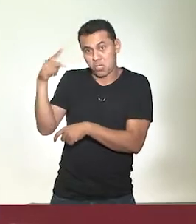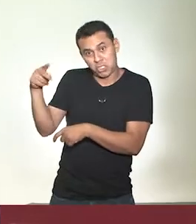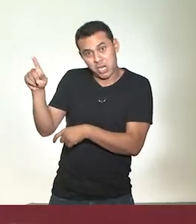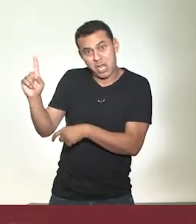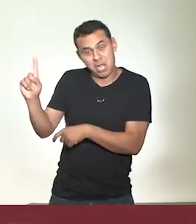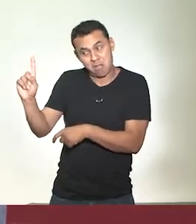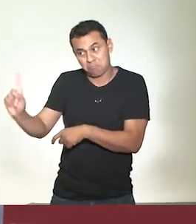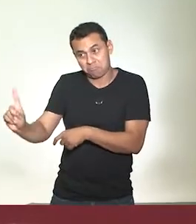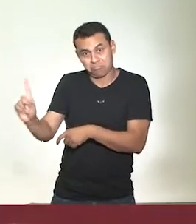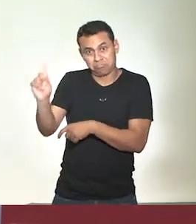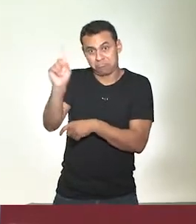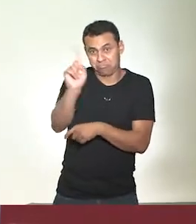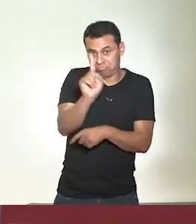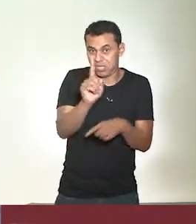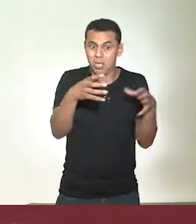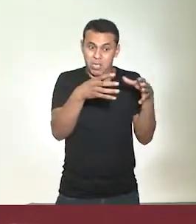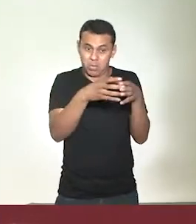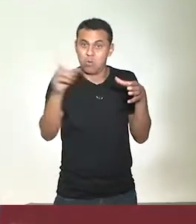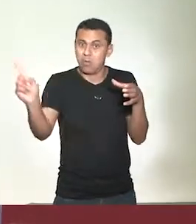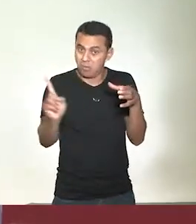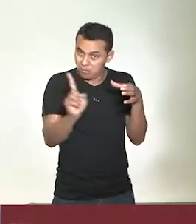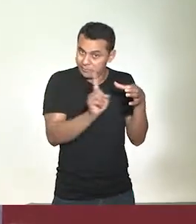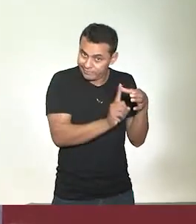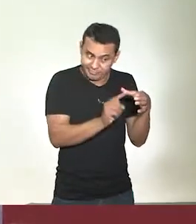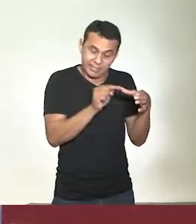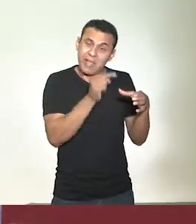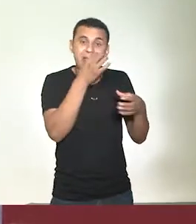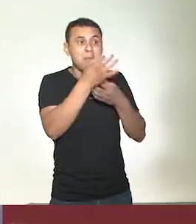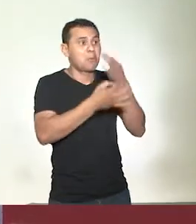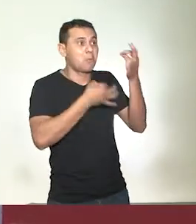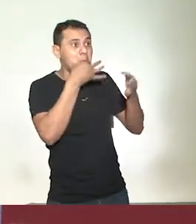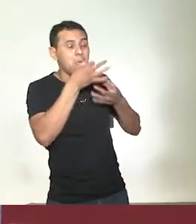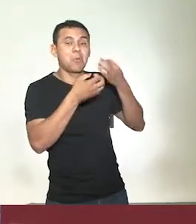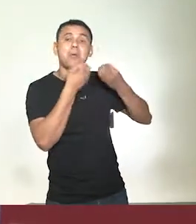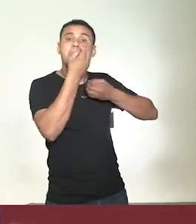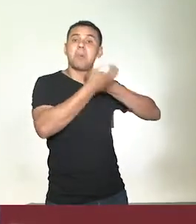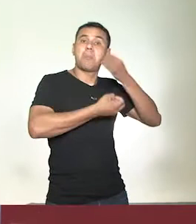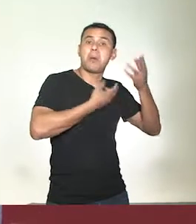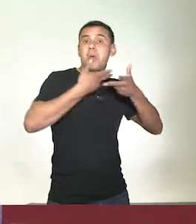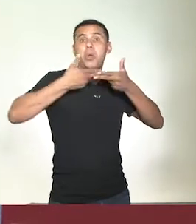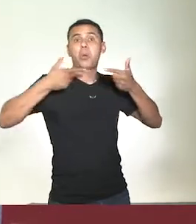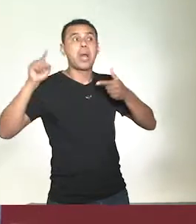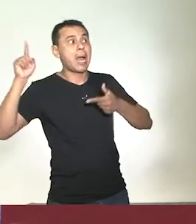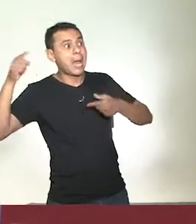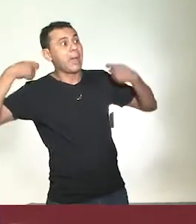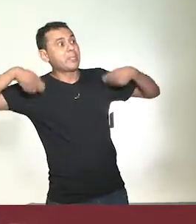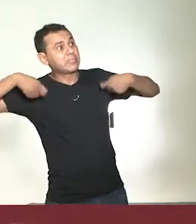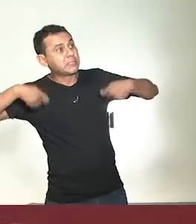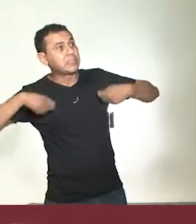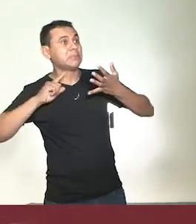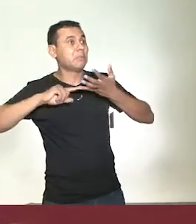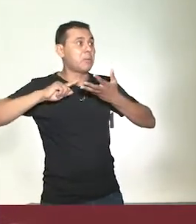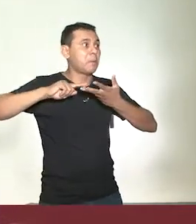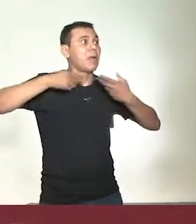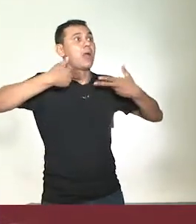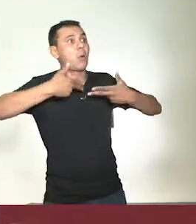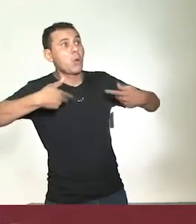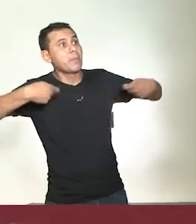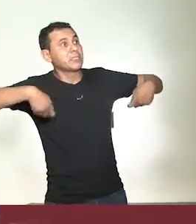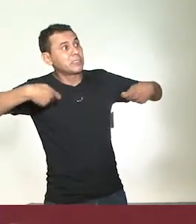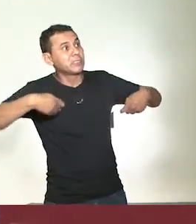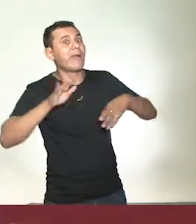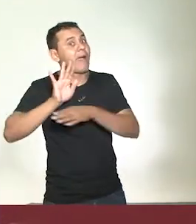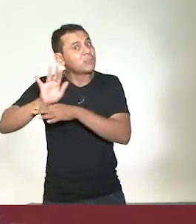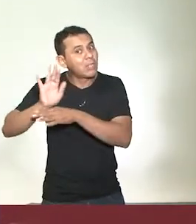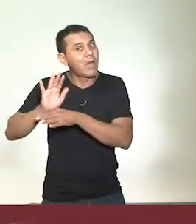da sua base vamos assim né da sua área específica para discutir também em temáticas